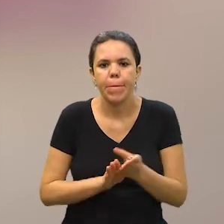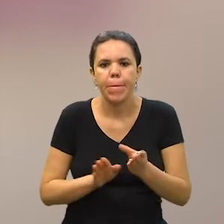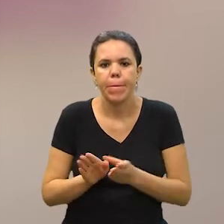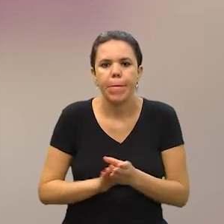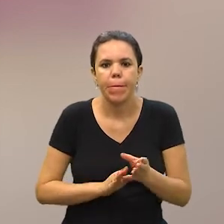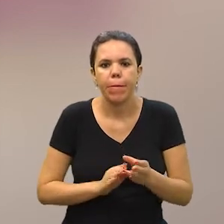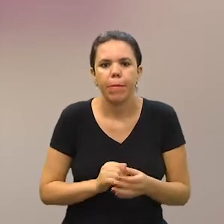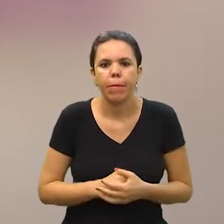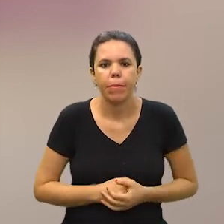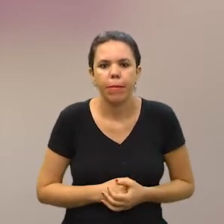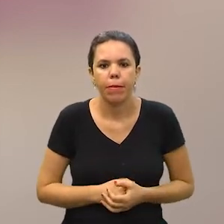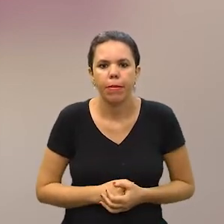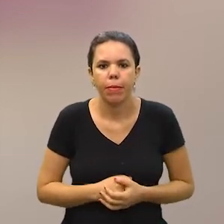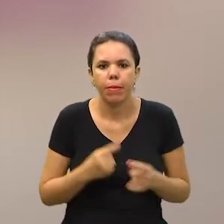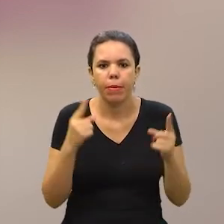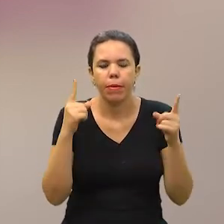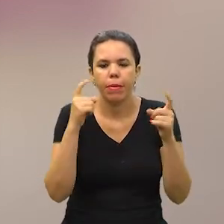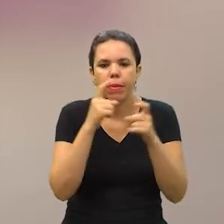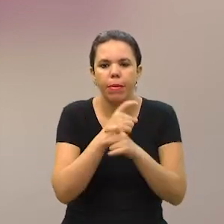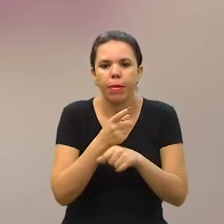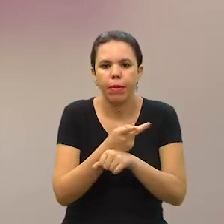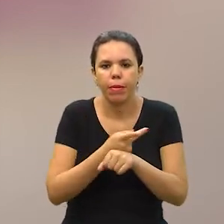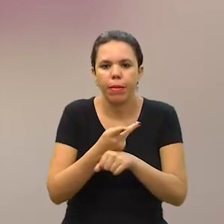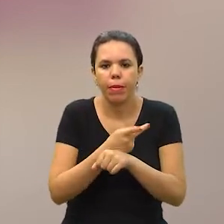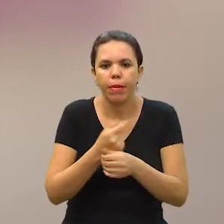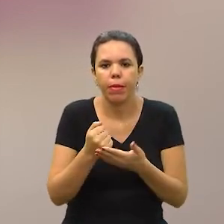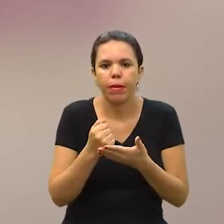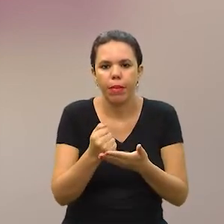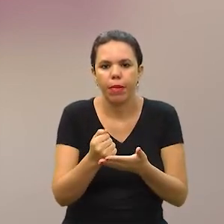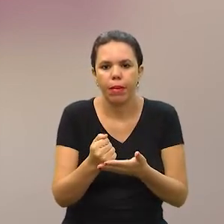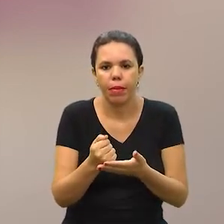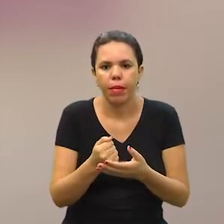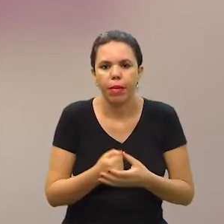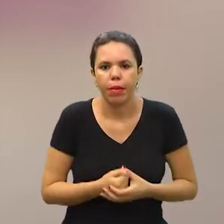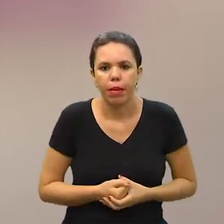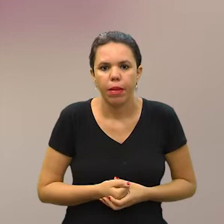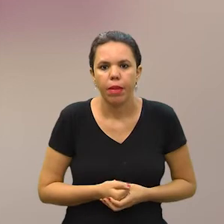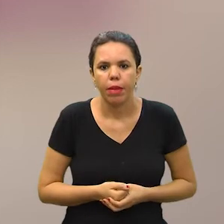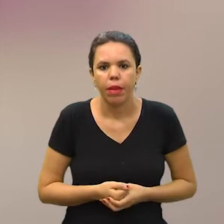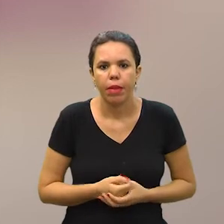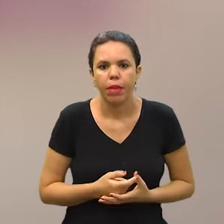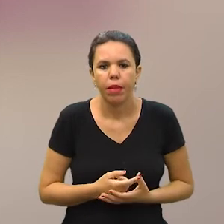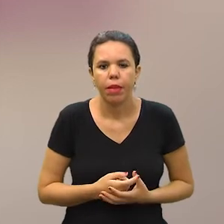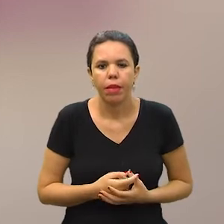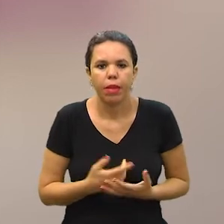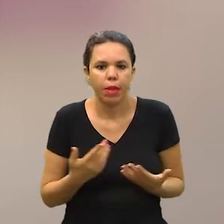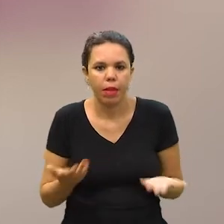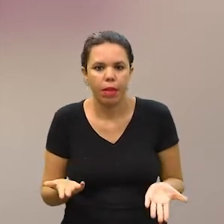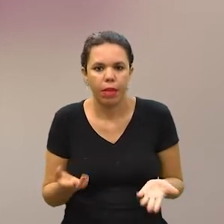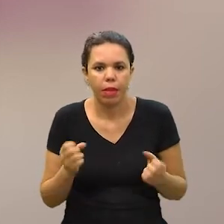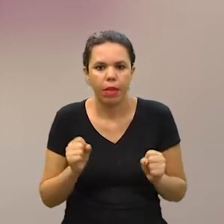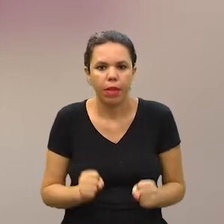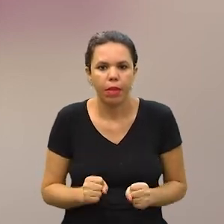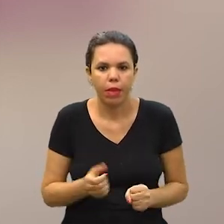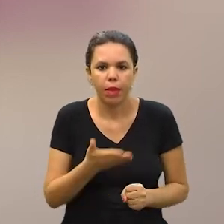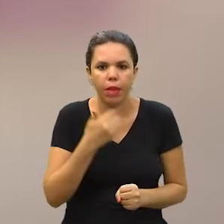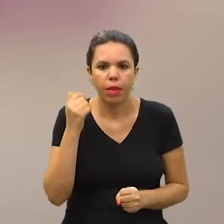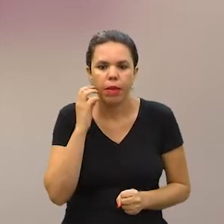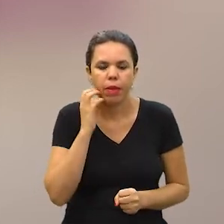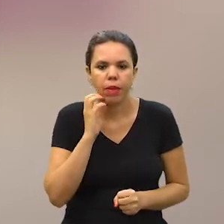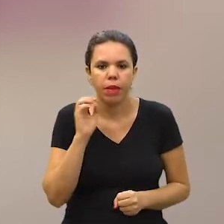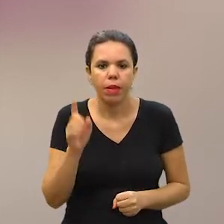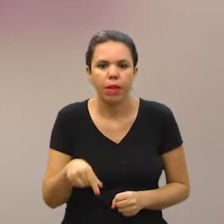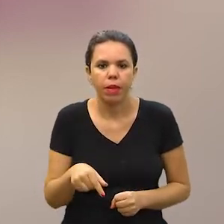orientar essa pessoa de, olha, tá difícil, você não quer procurar um auxílio, você não quer procurar uma ajuda, né, para poder